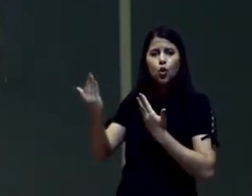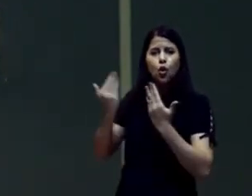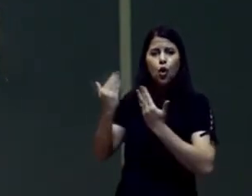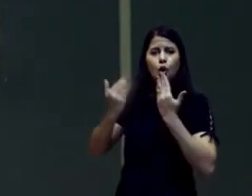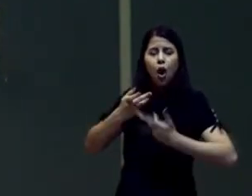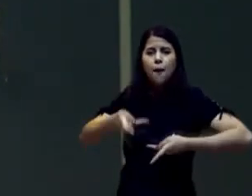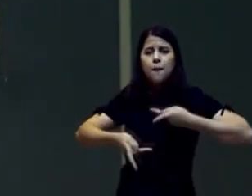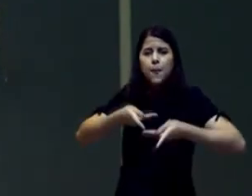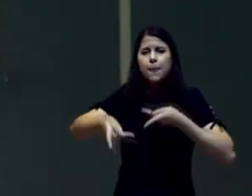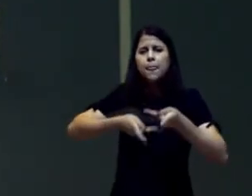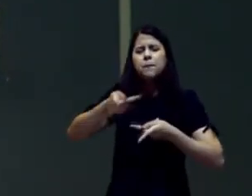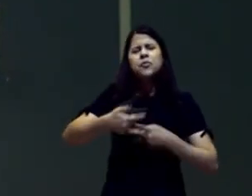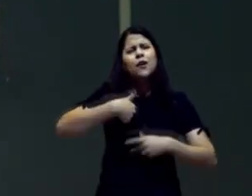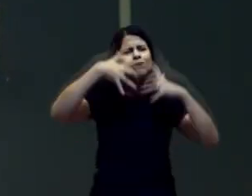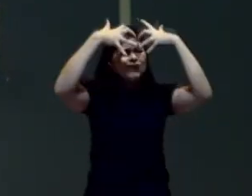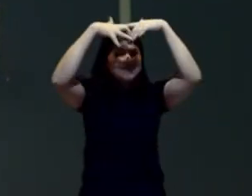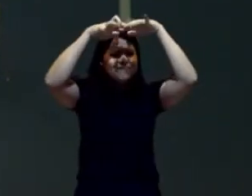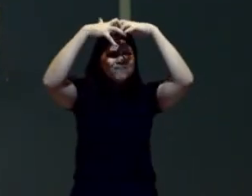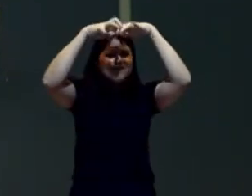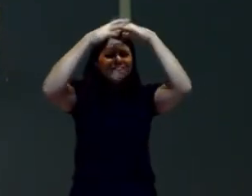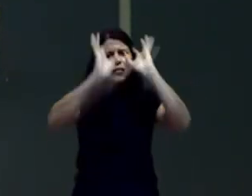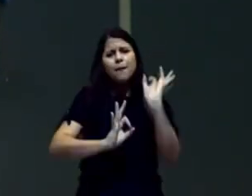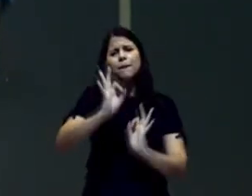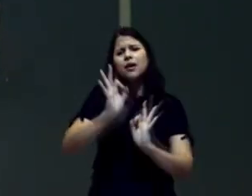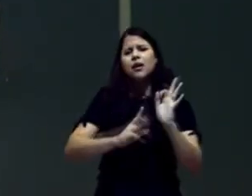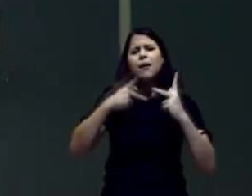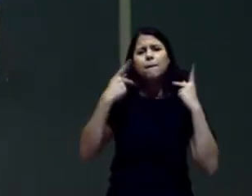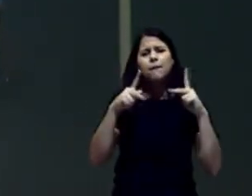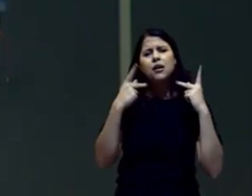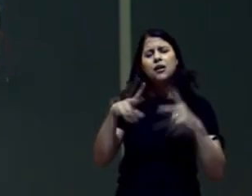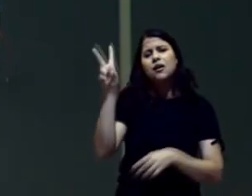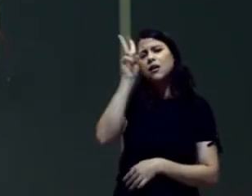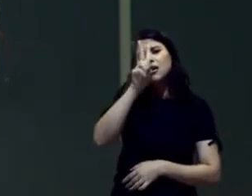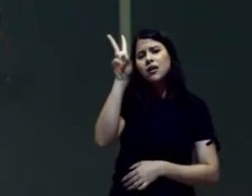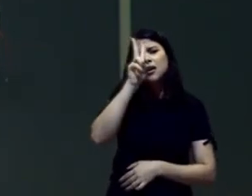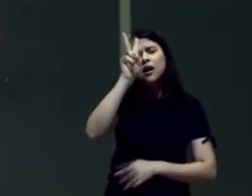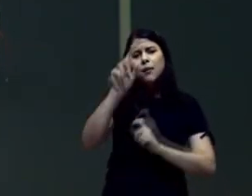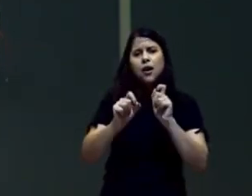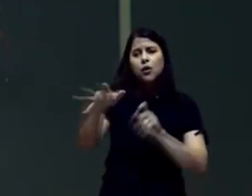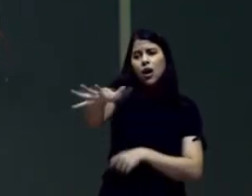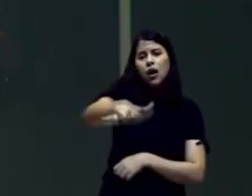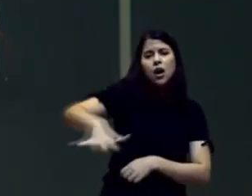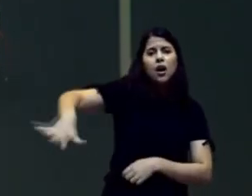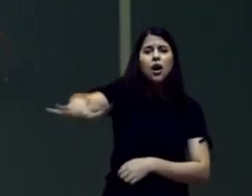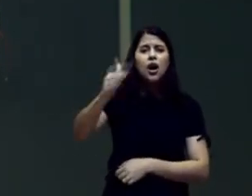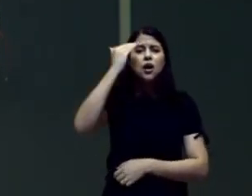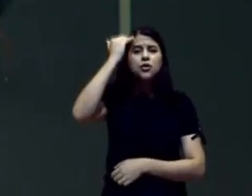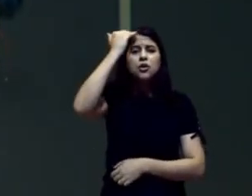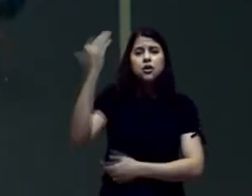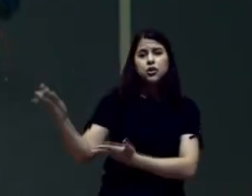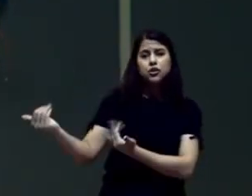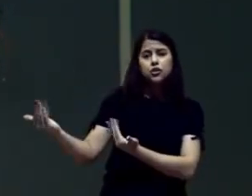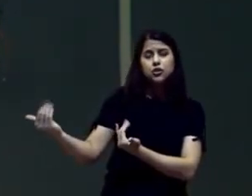enquanto eu meditava nessa carta e preparava essa palavra, era impossível para mim não lembrar dos jovens e adolescentes do nosso tempo, porque todo